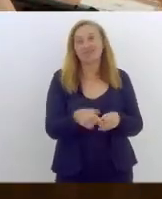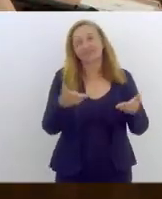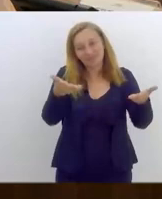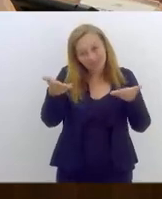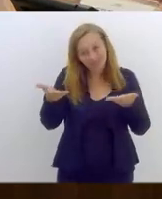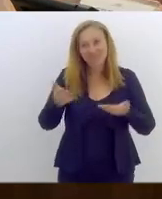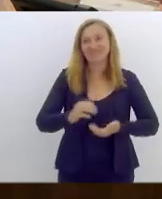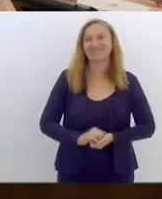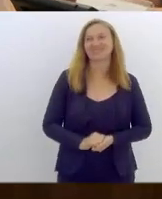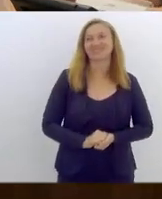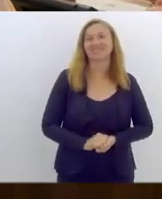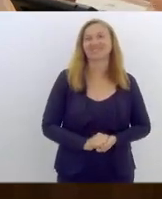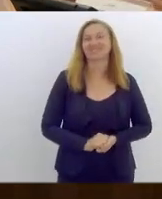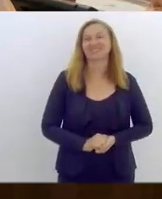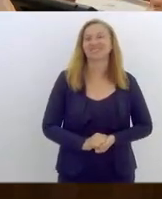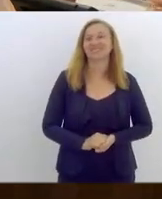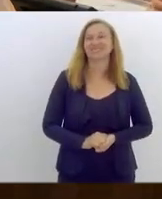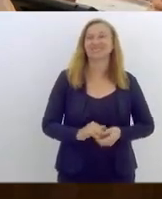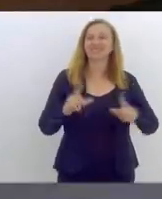favor, medalha.